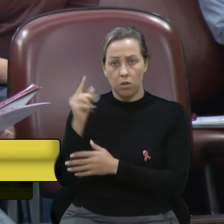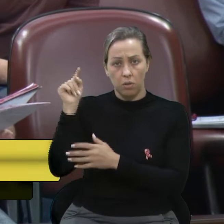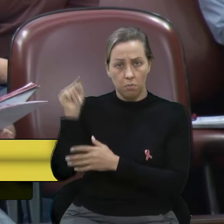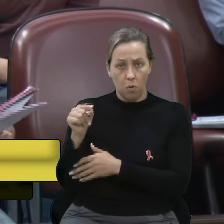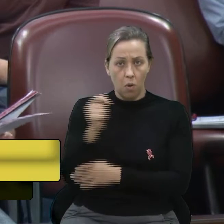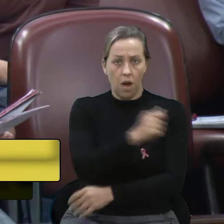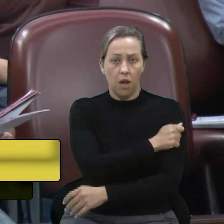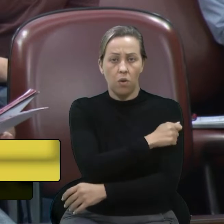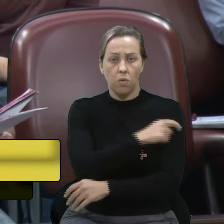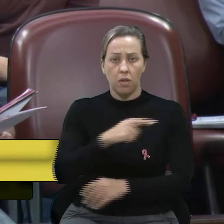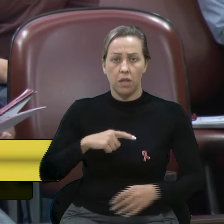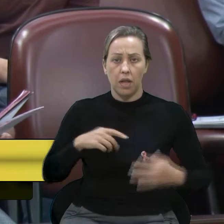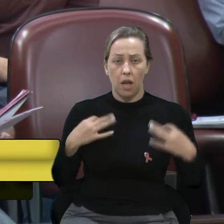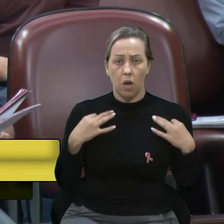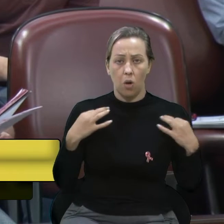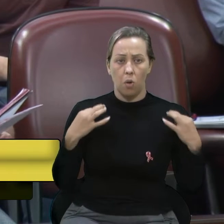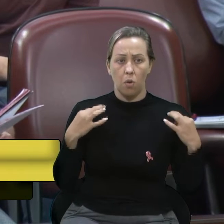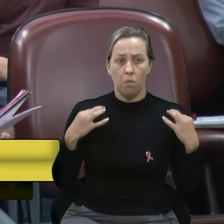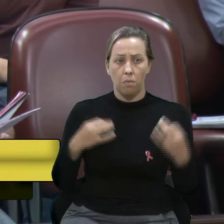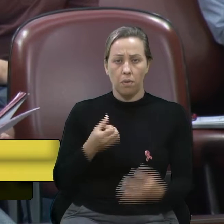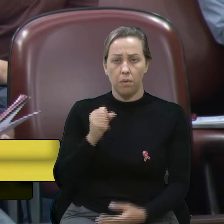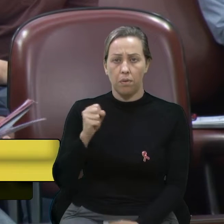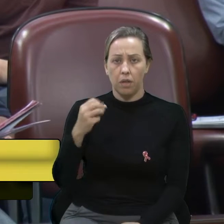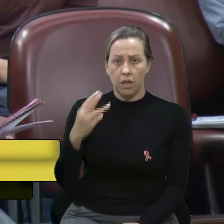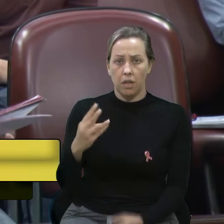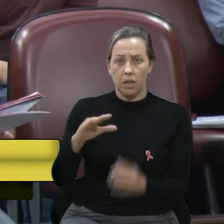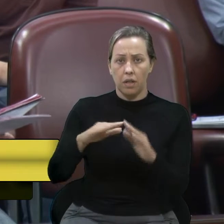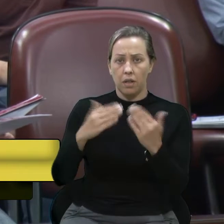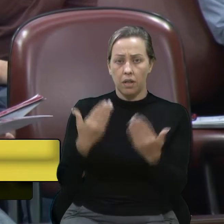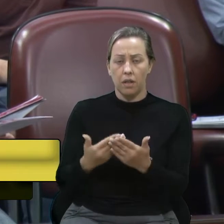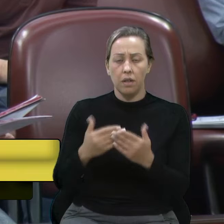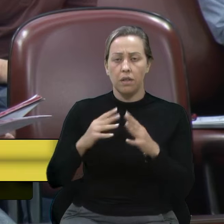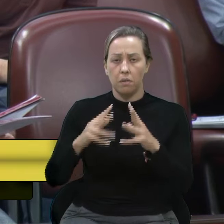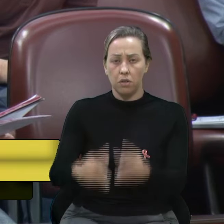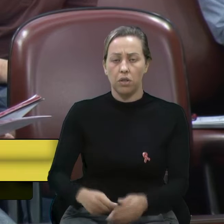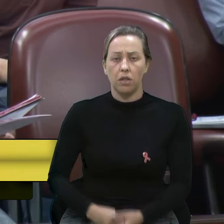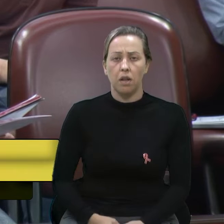terem uniformes nas 83 escolas municipais, né?